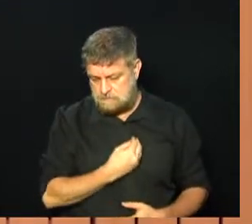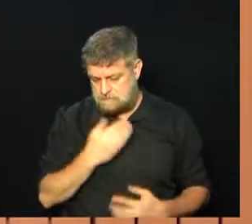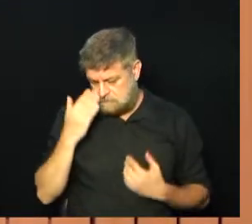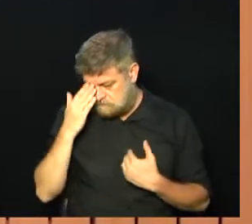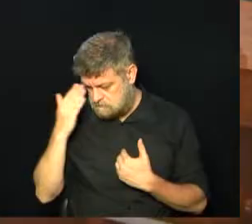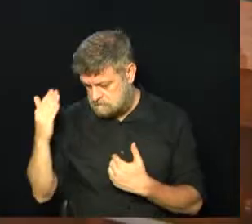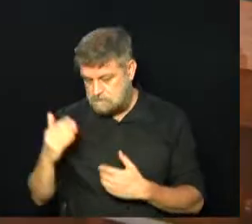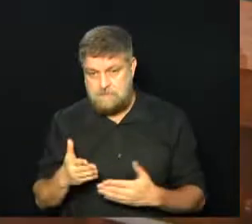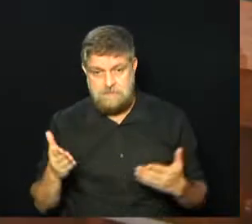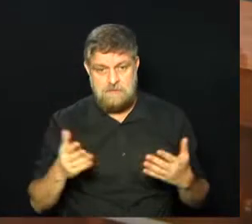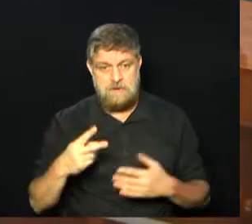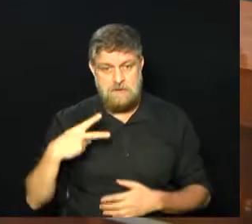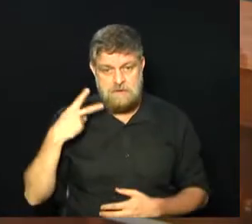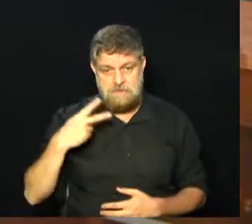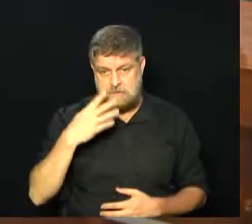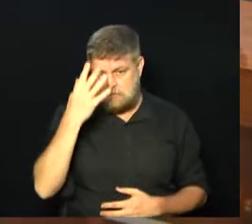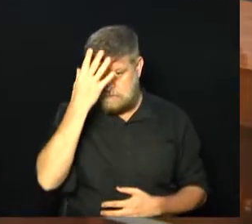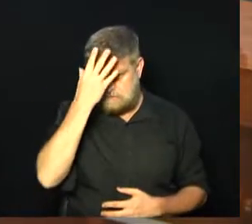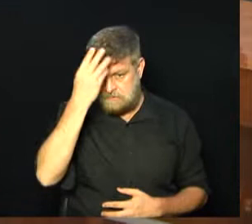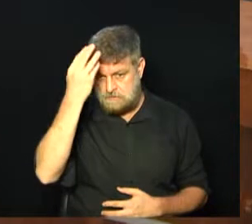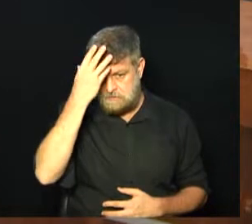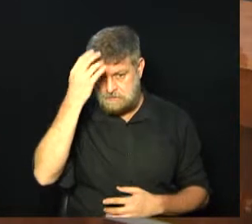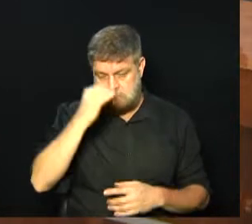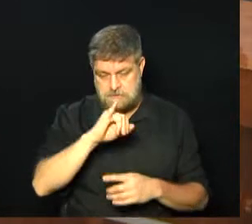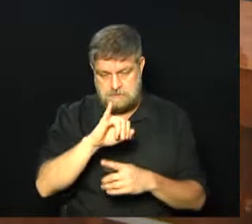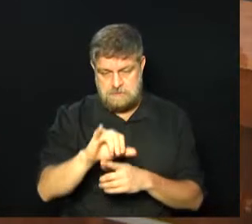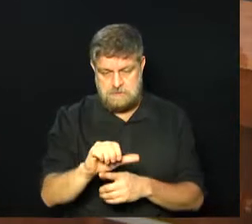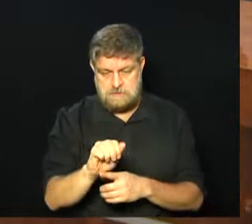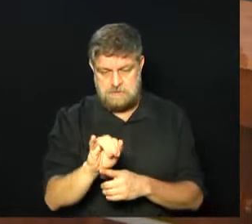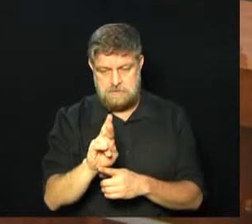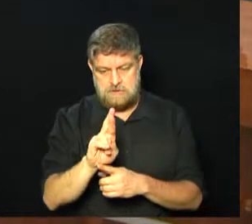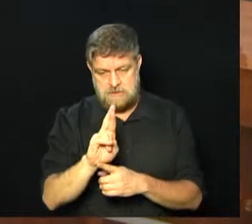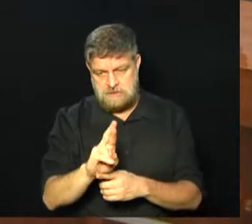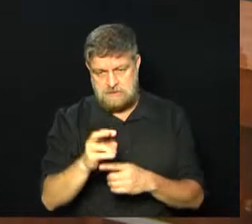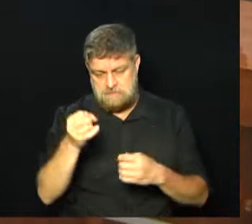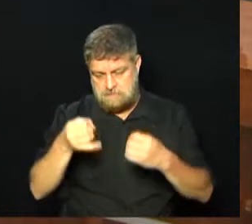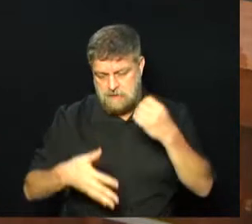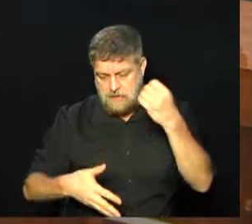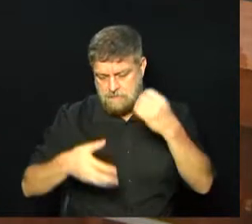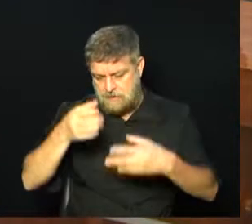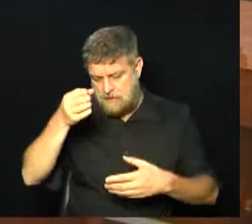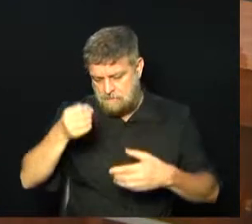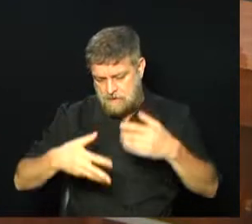Jair da Farmácia para que possa também fazer as suas considerações iniciais.